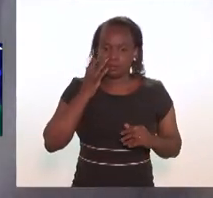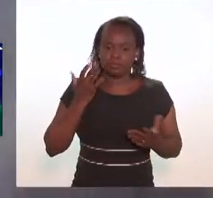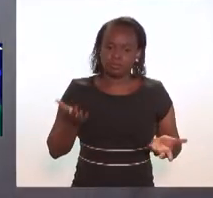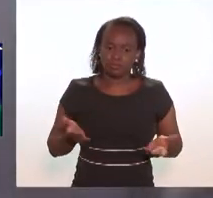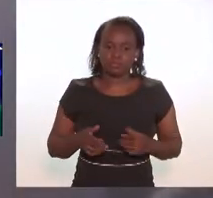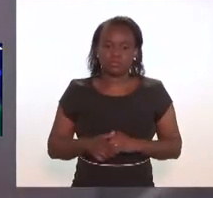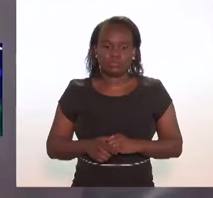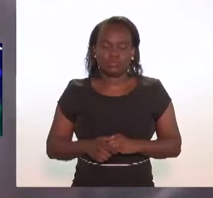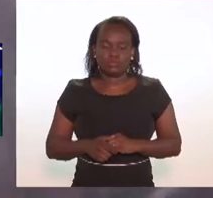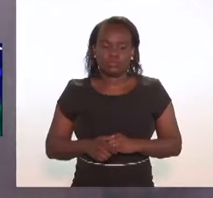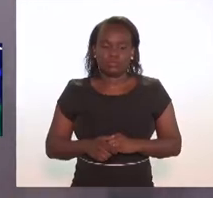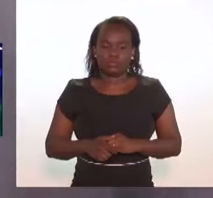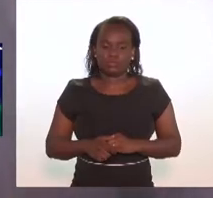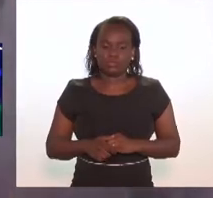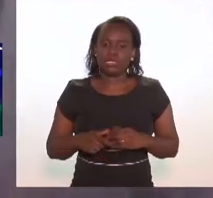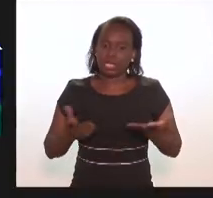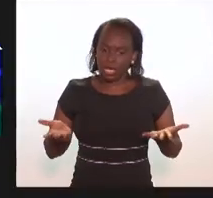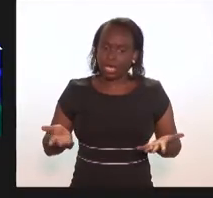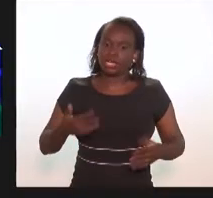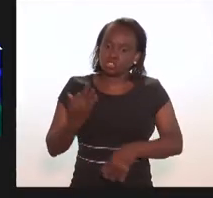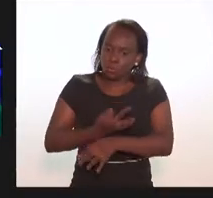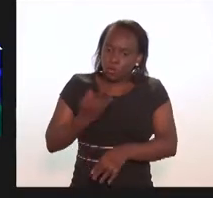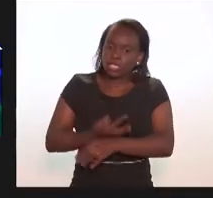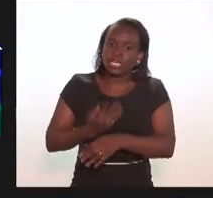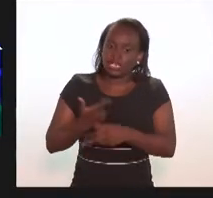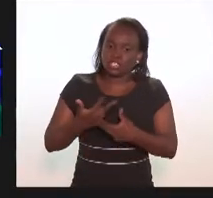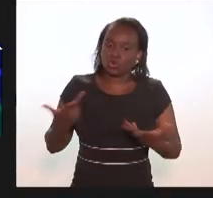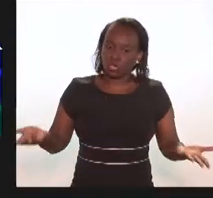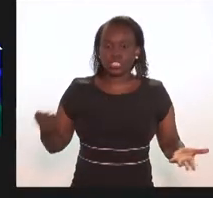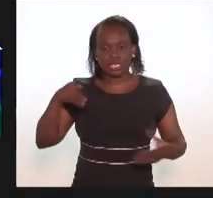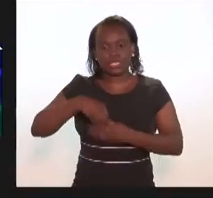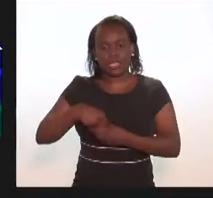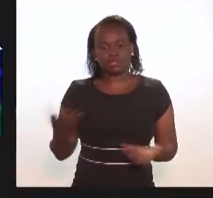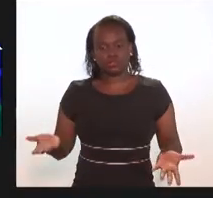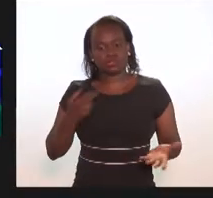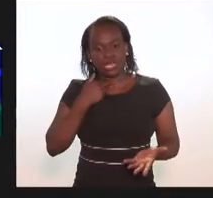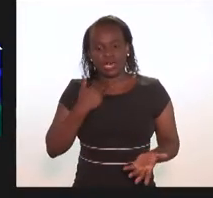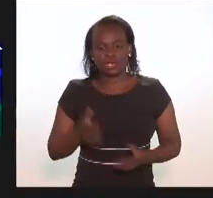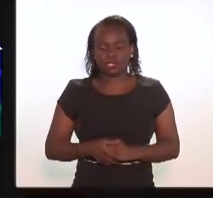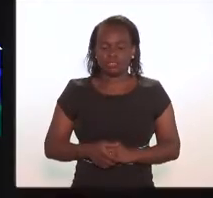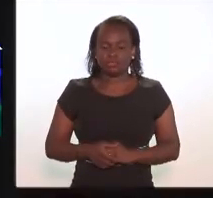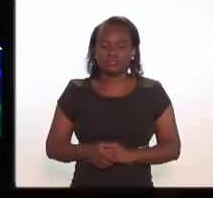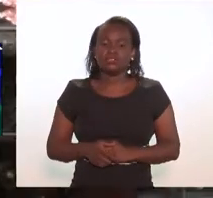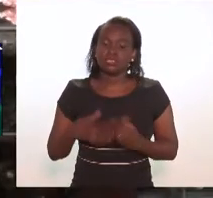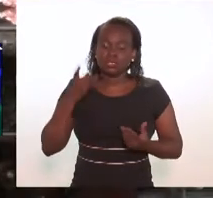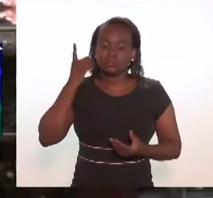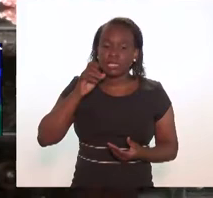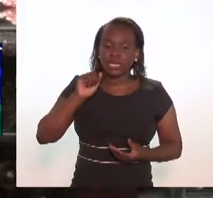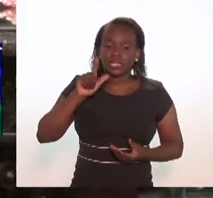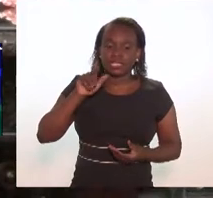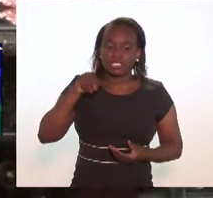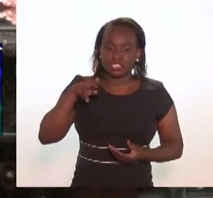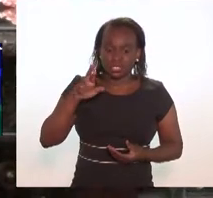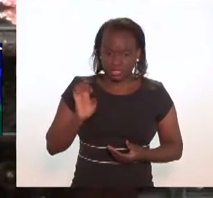presidente. Aturar esse tipo de coisa aqui dentro. Deputado Alexandre,